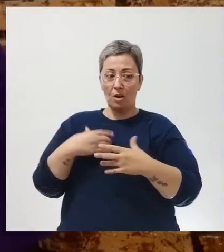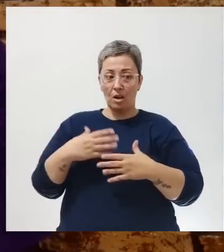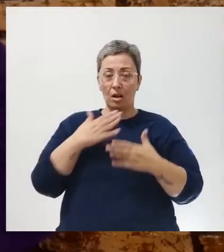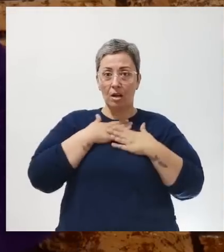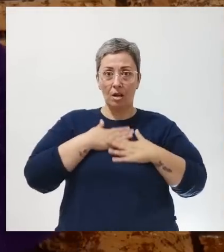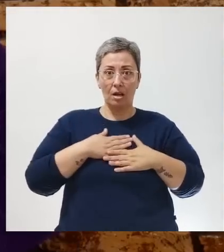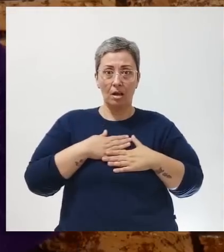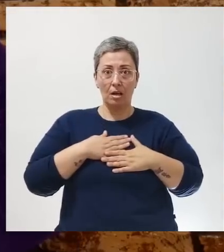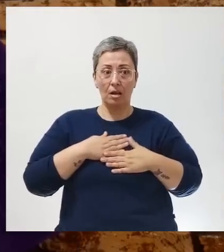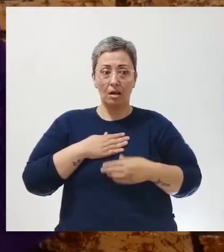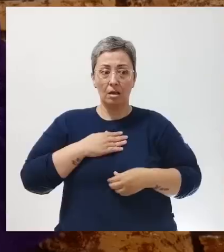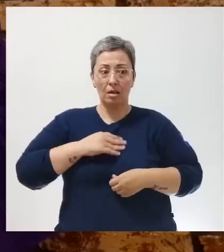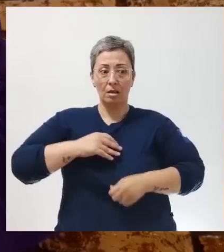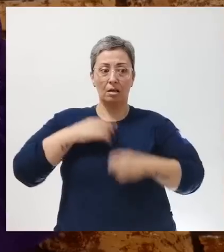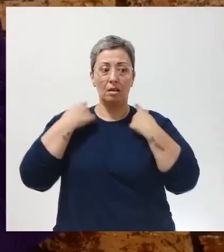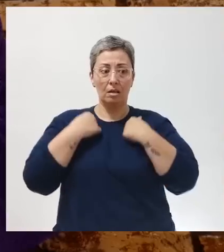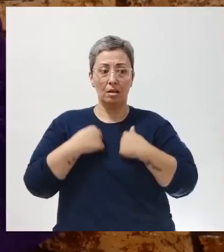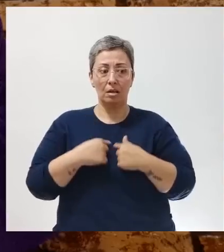levou a mão à corrente.